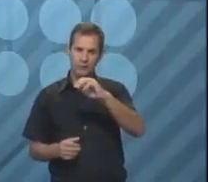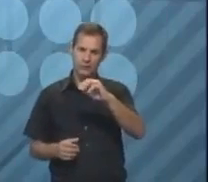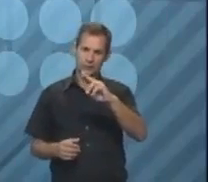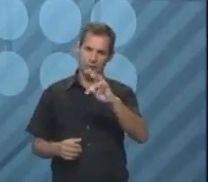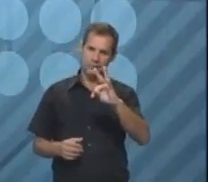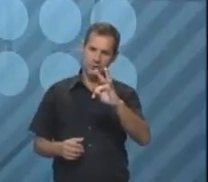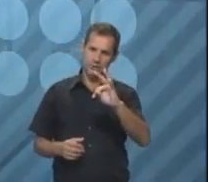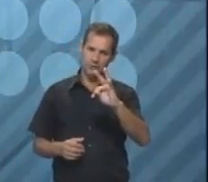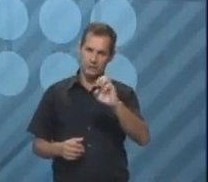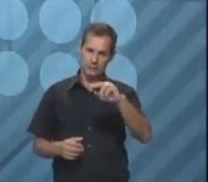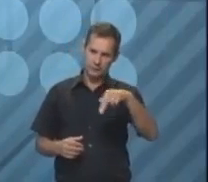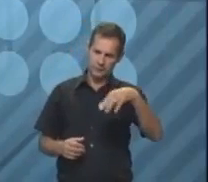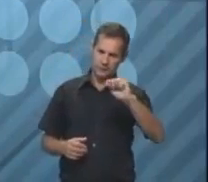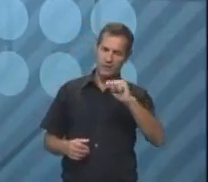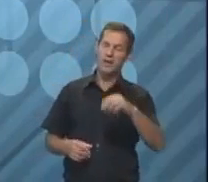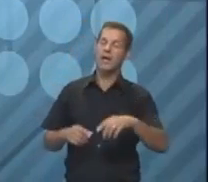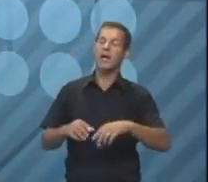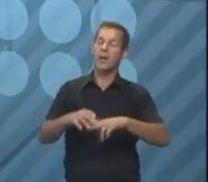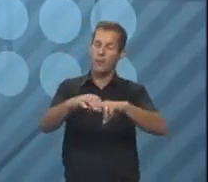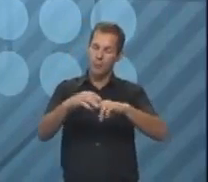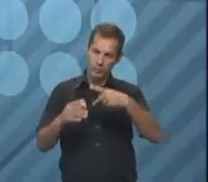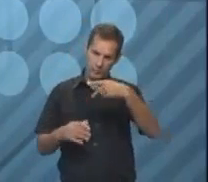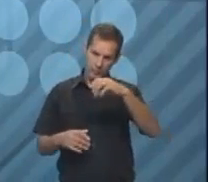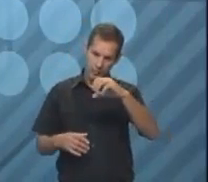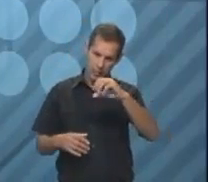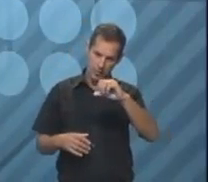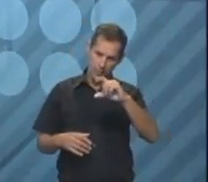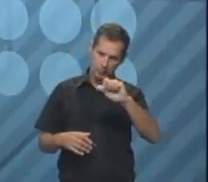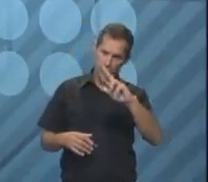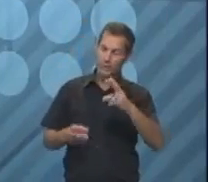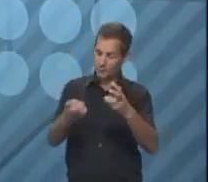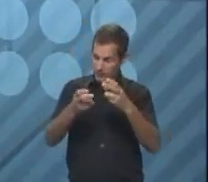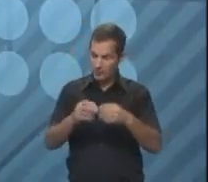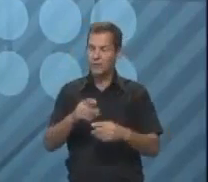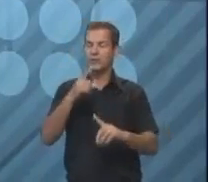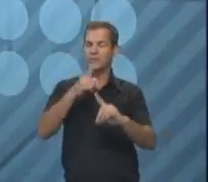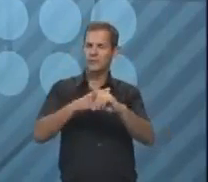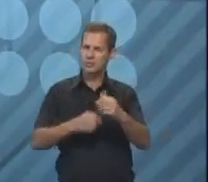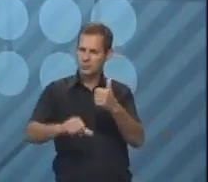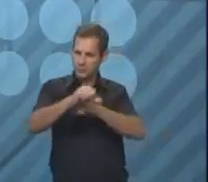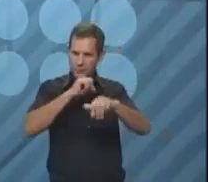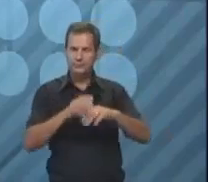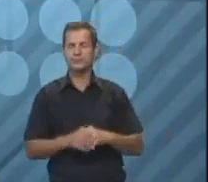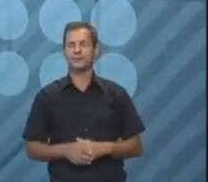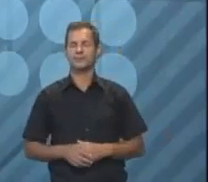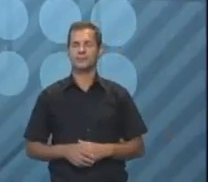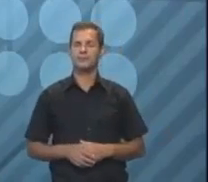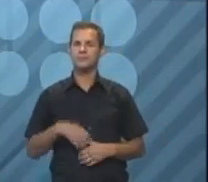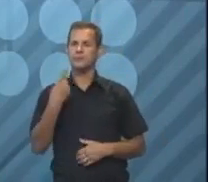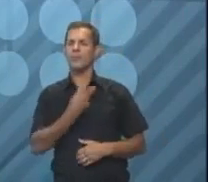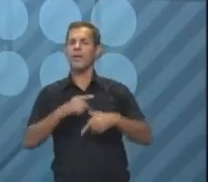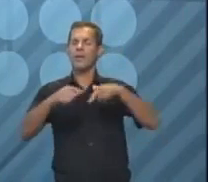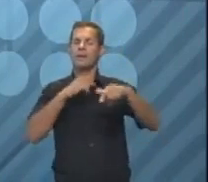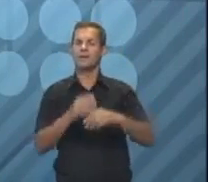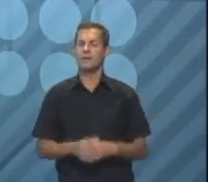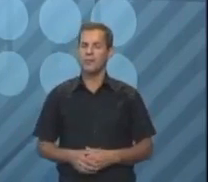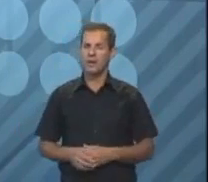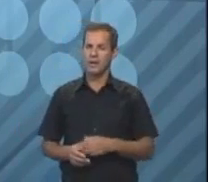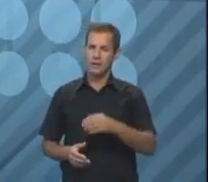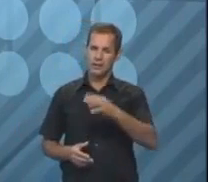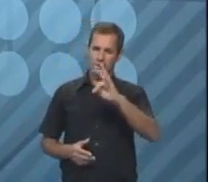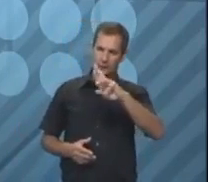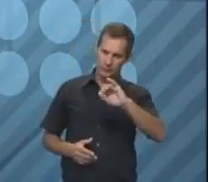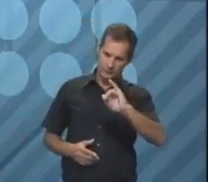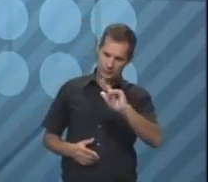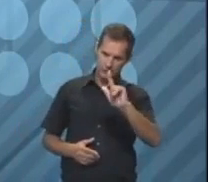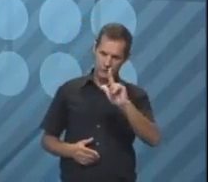cartesiana para polar. O que você precisa ficar atento quando estiver fazendo esse tipo de mudança? Quando a gente está trabalhando com